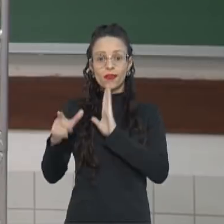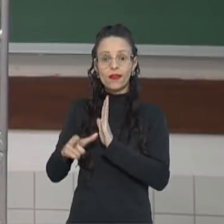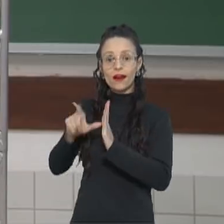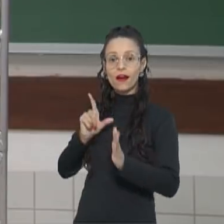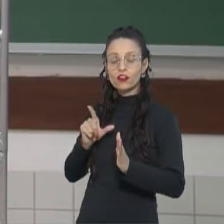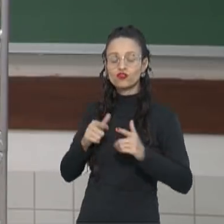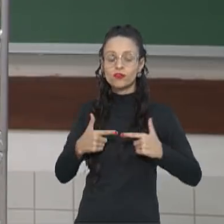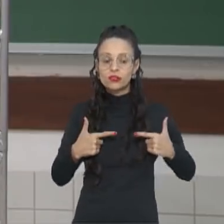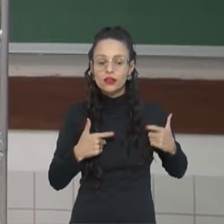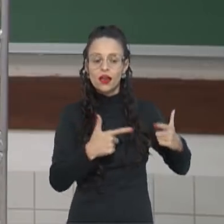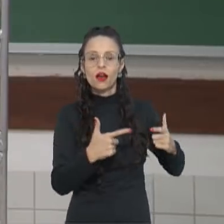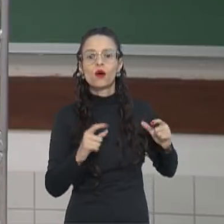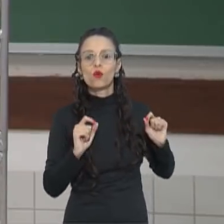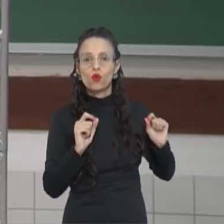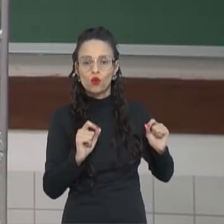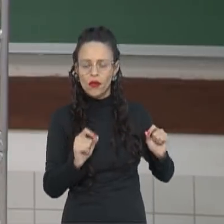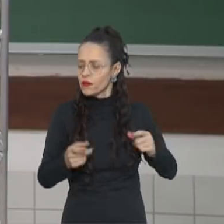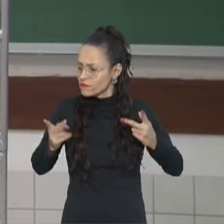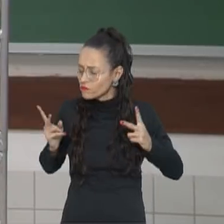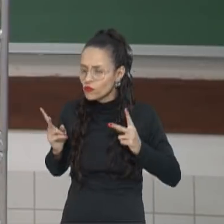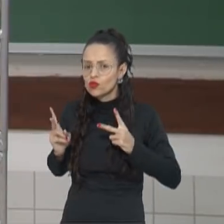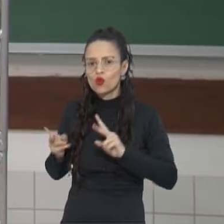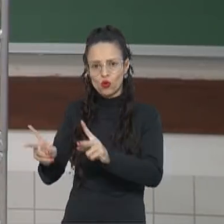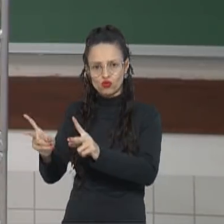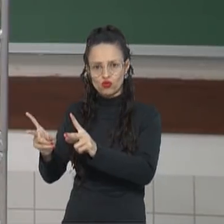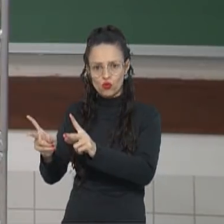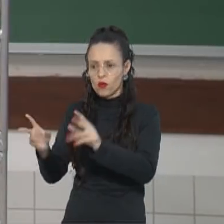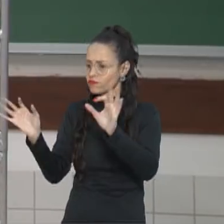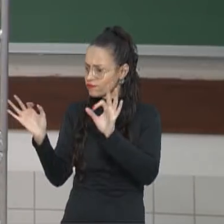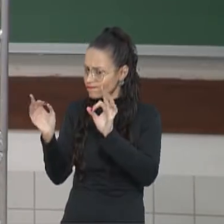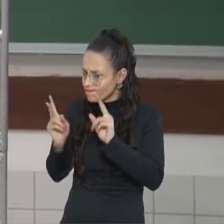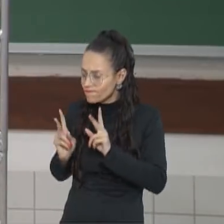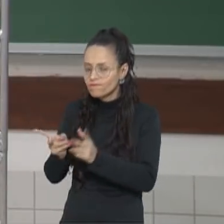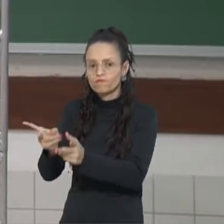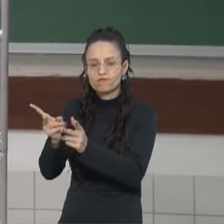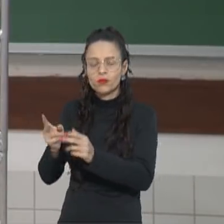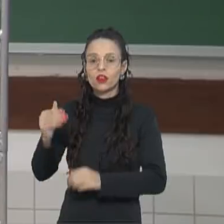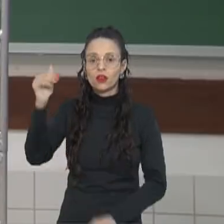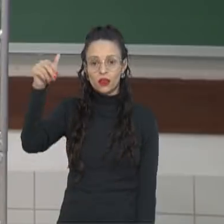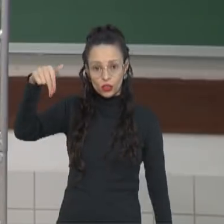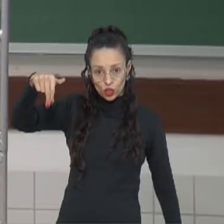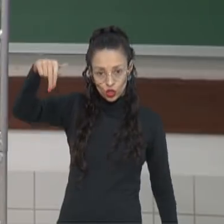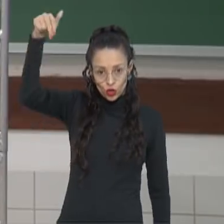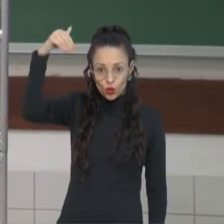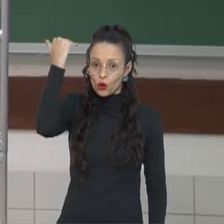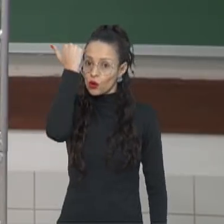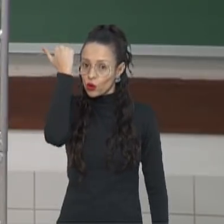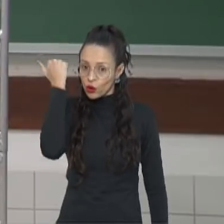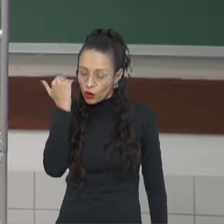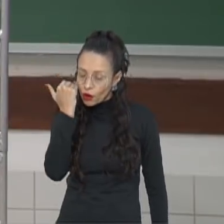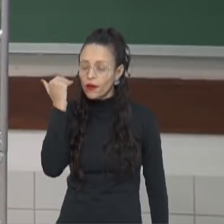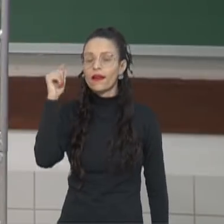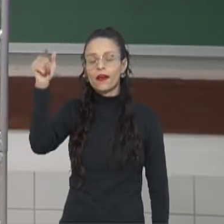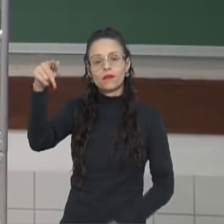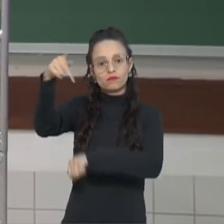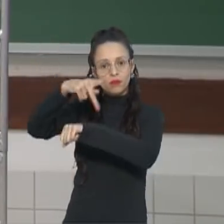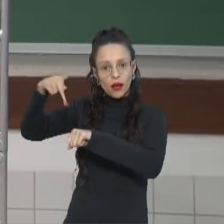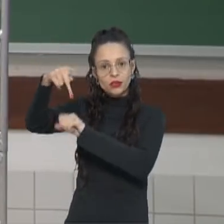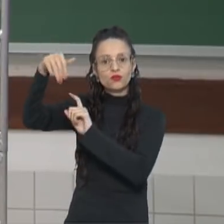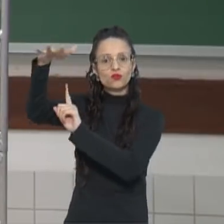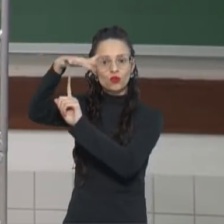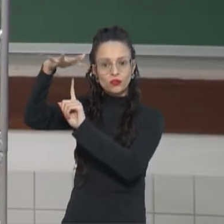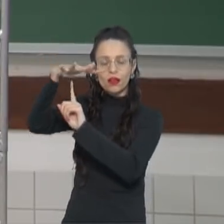da Guerra da Coreia continuou após a Guerra da Coreia. Coreia do Norte, país socialista,